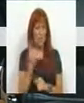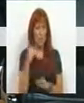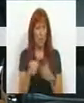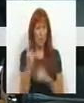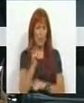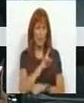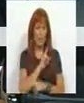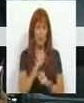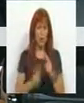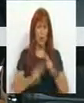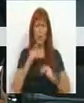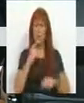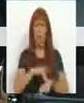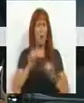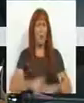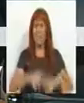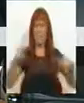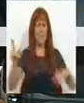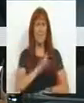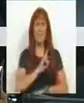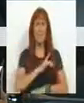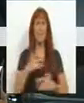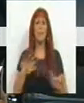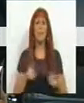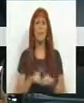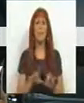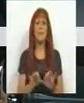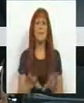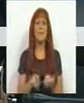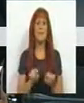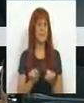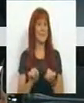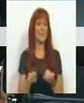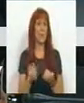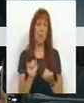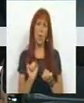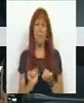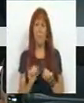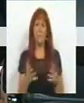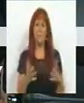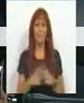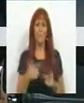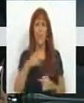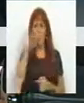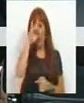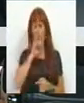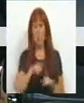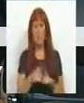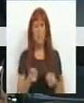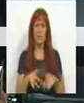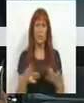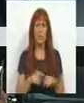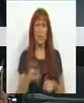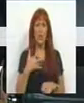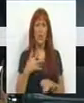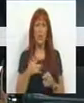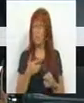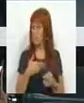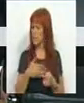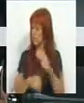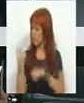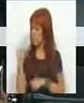privado, construiu um enorme hospital privado exatamente nessa região. E eu recordo-me, inclusive, na legislatura